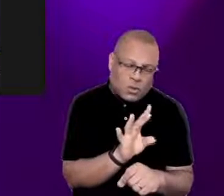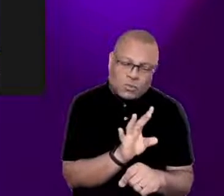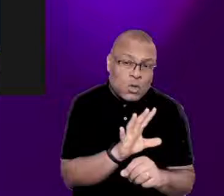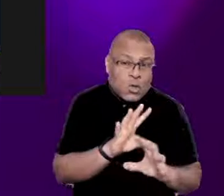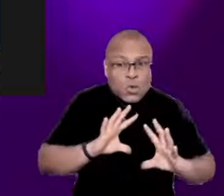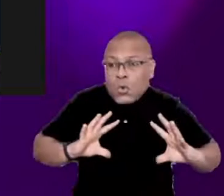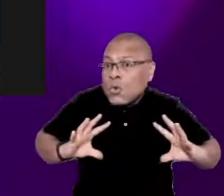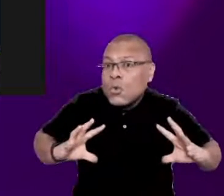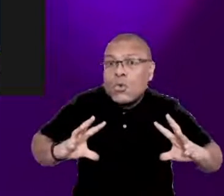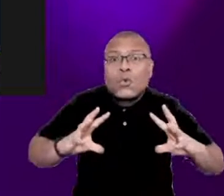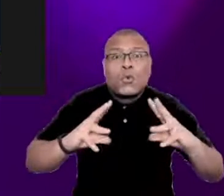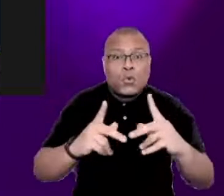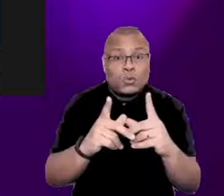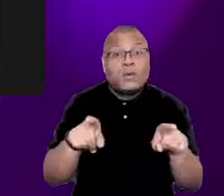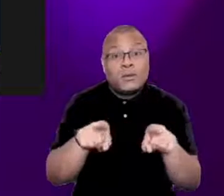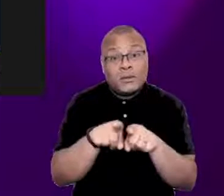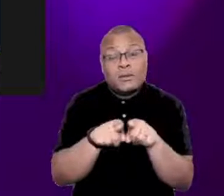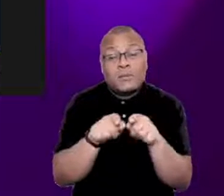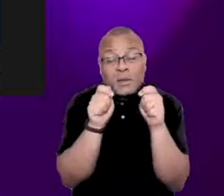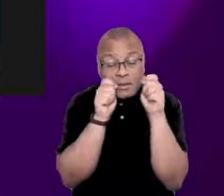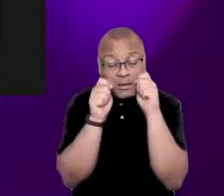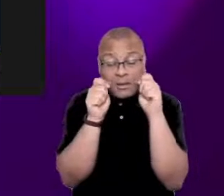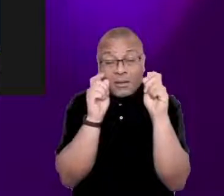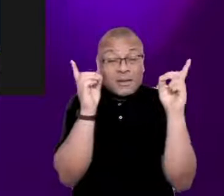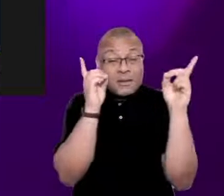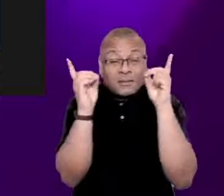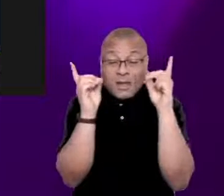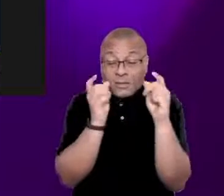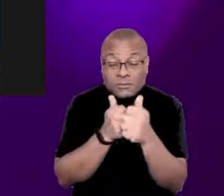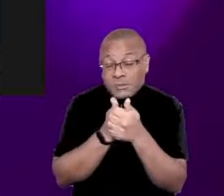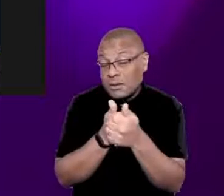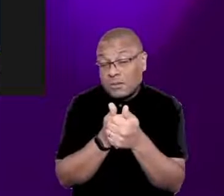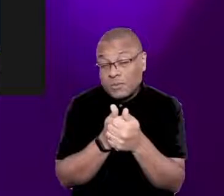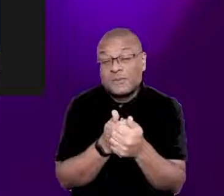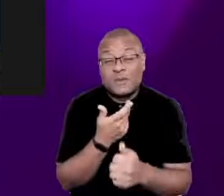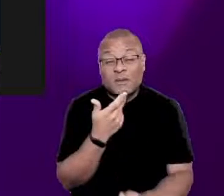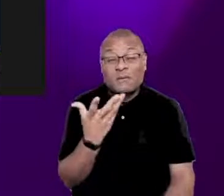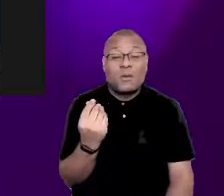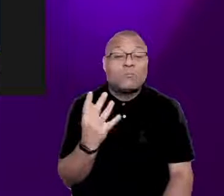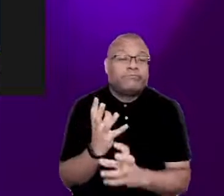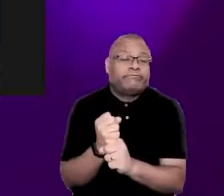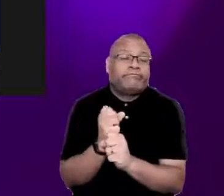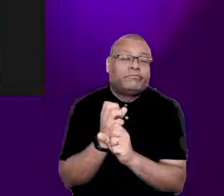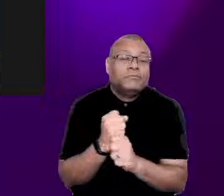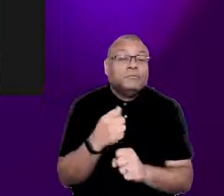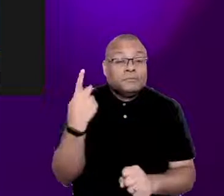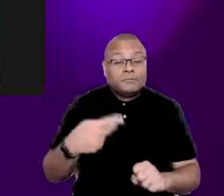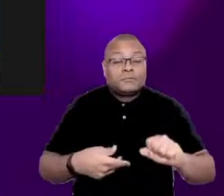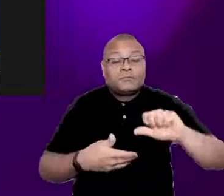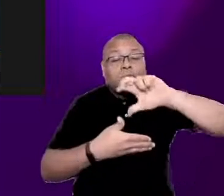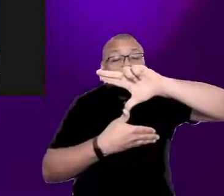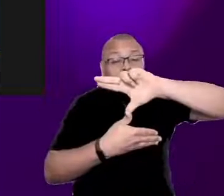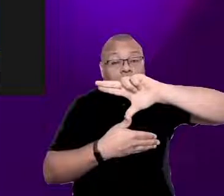e a governança de dados. A questão de volume, a gente ouviu de alguns prestadores na América Latina, dentro e fora do Brasil, que eles